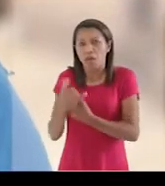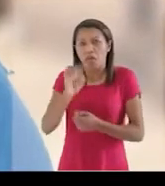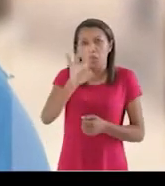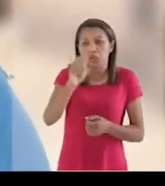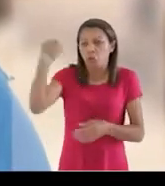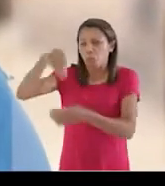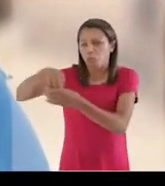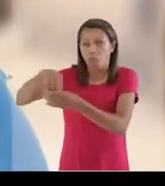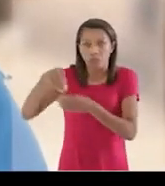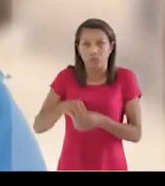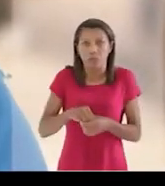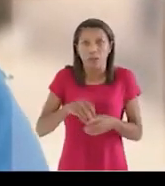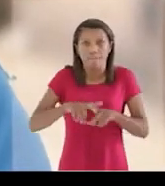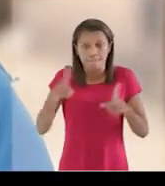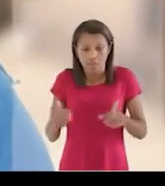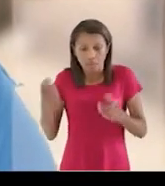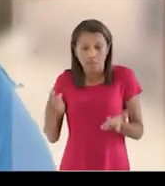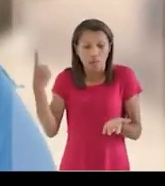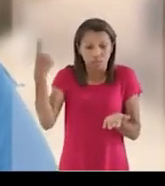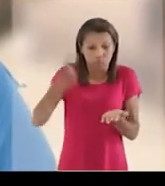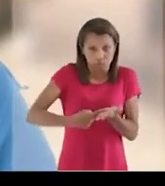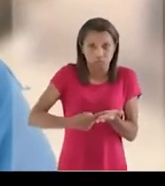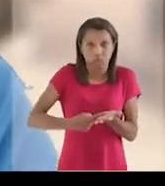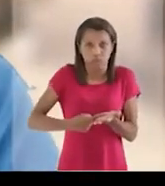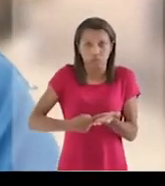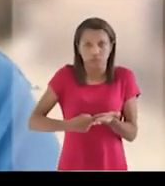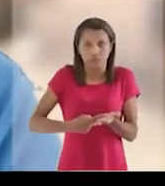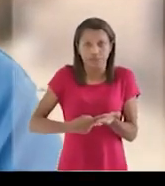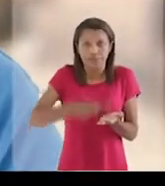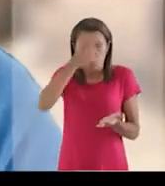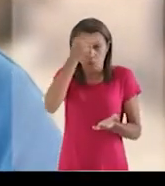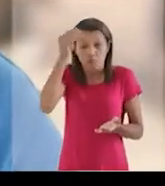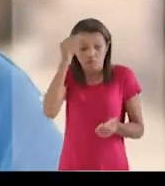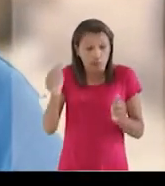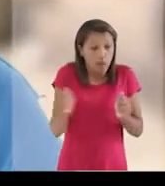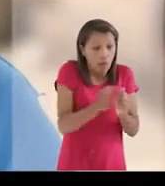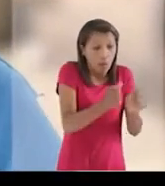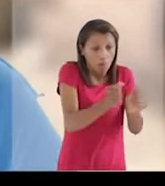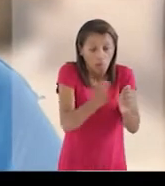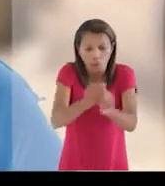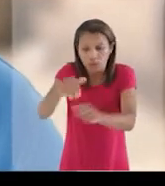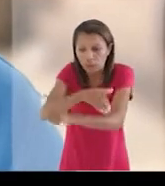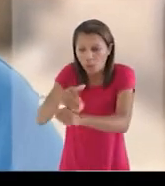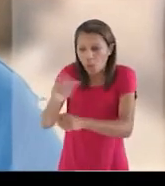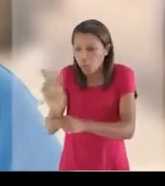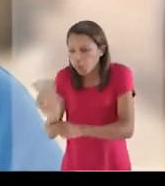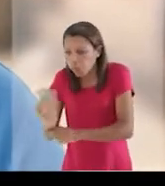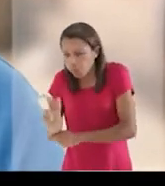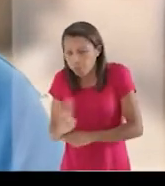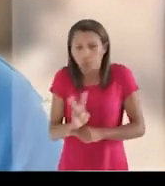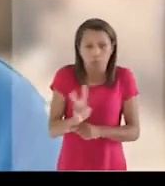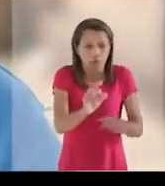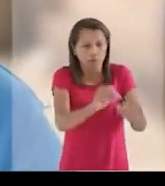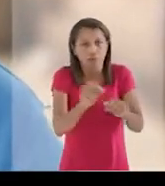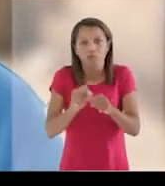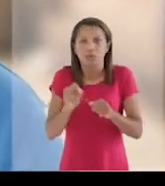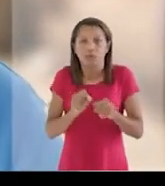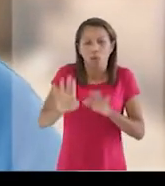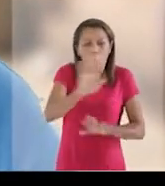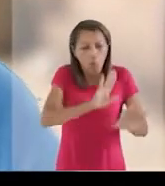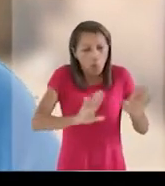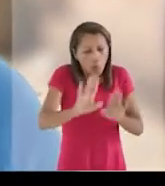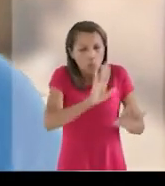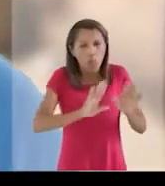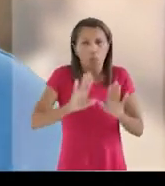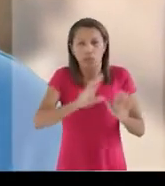para ganhar voto. Eu estou aqui para assumir um compromisso de ser um prefeito que vai estar na rua, cobrando, fiscalizando e executando,